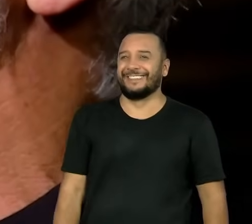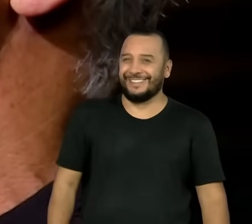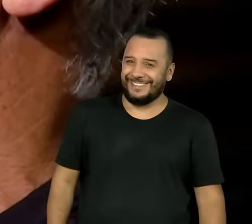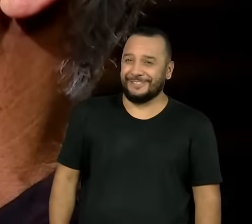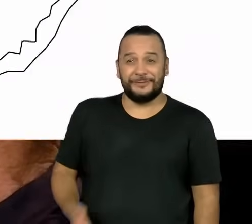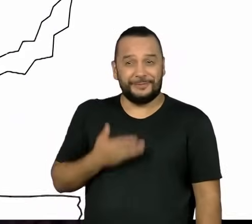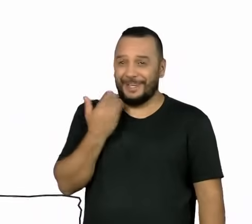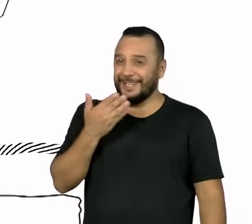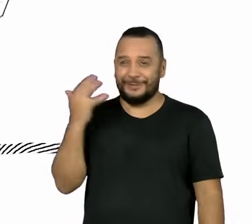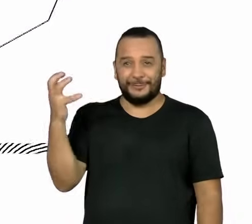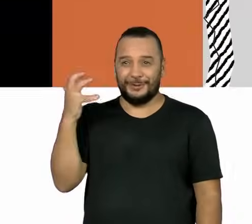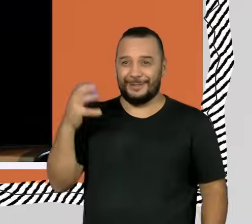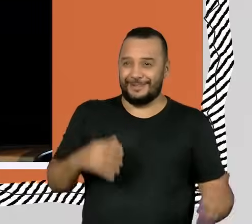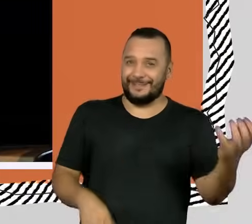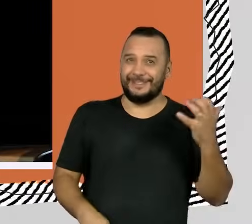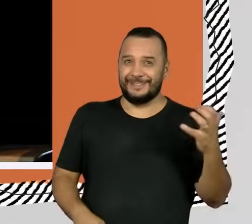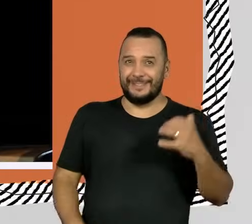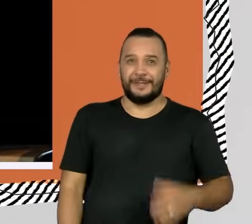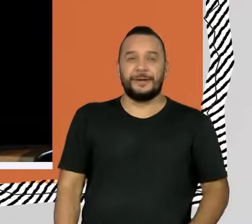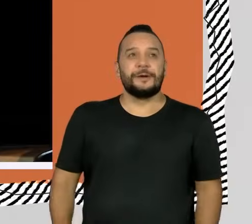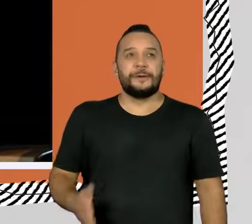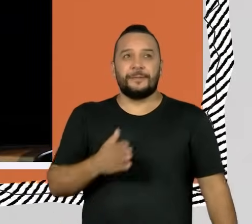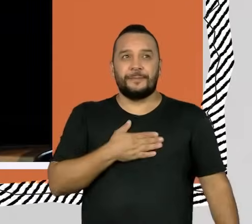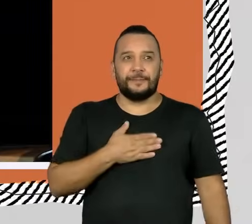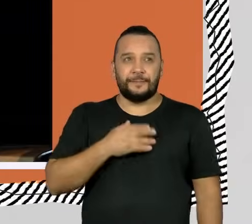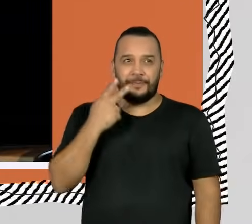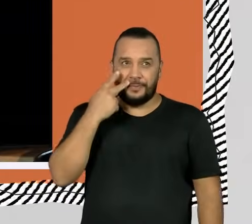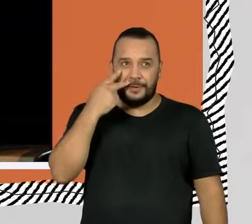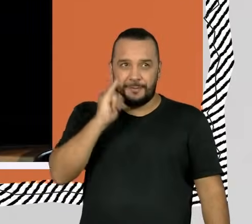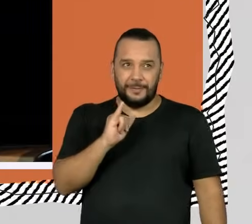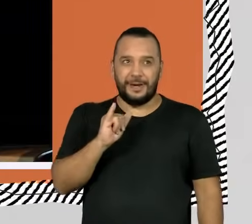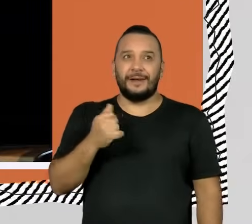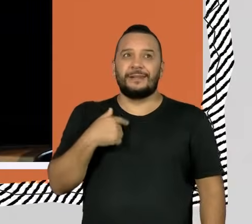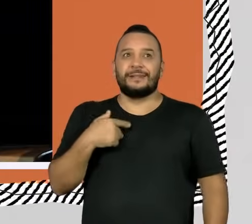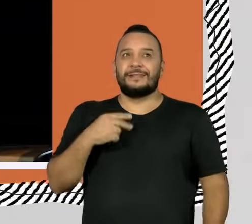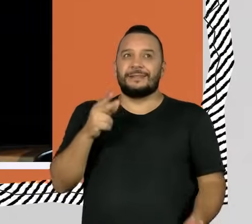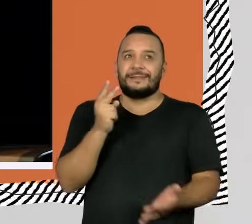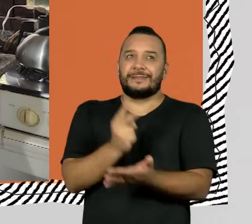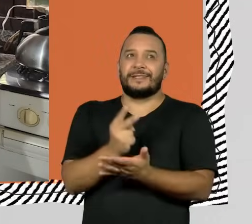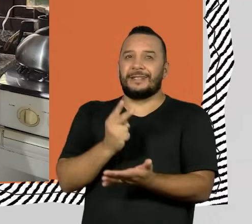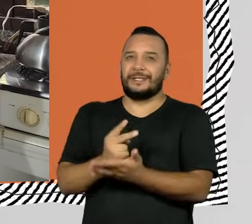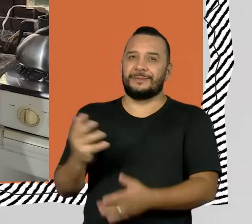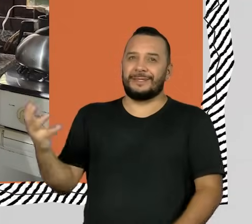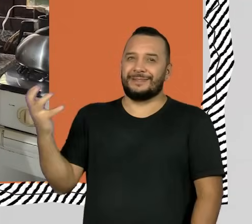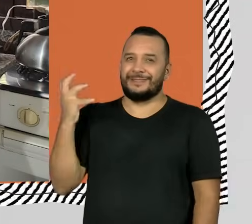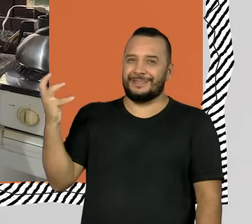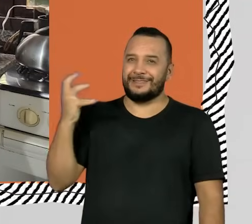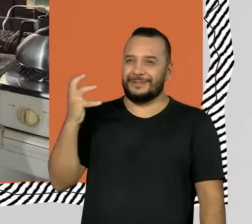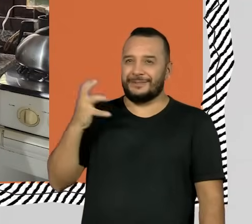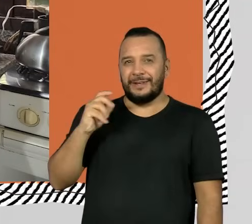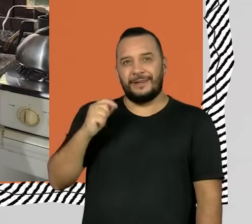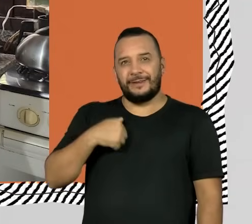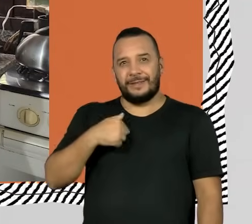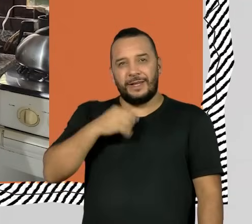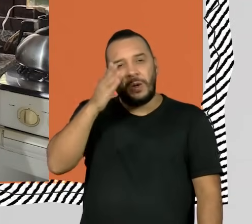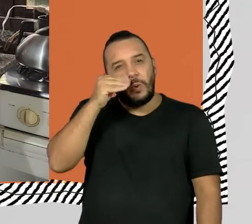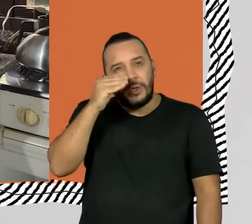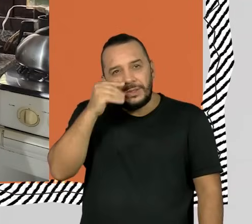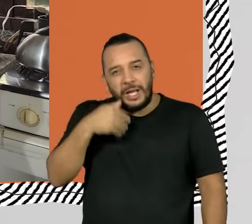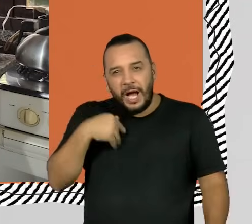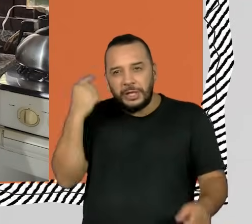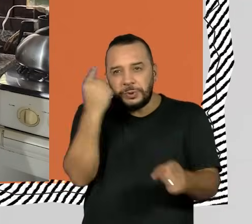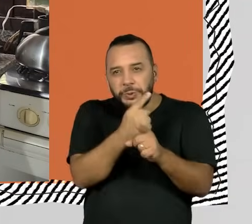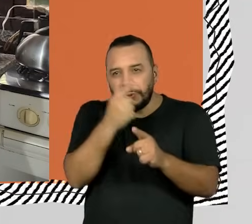Vou então com foi eles. fácil. E o meu pai e minha mãe sempre incentivaram muito esse lado da curiosidade, da